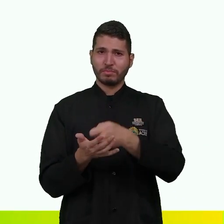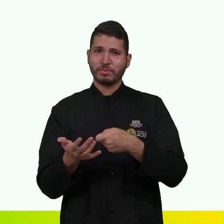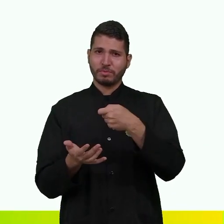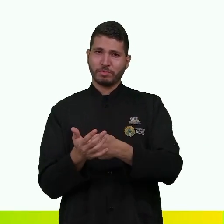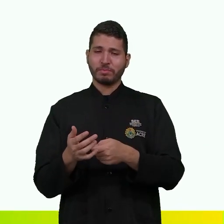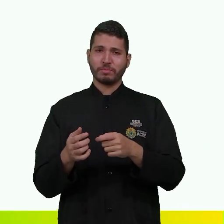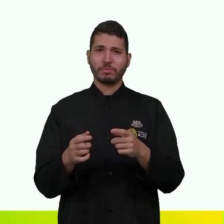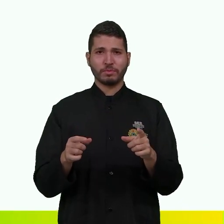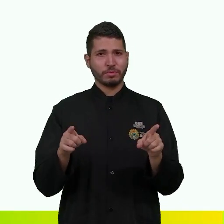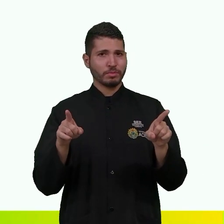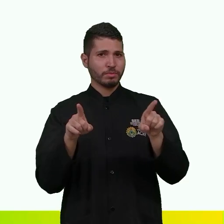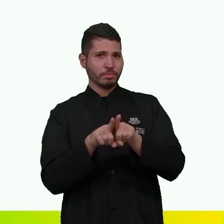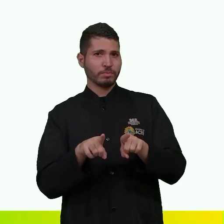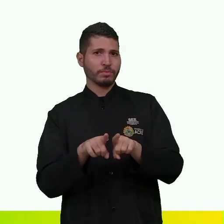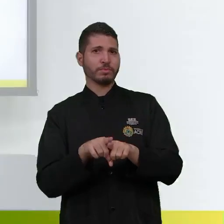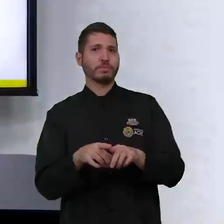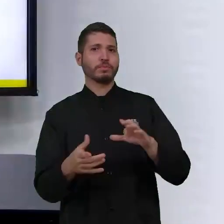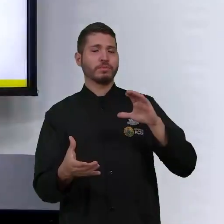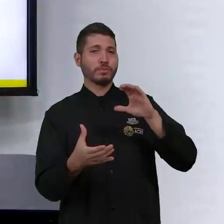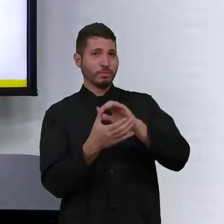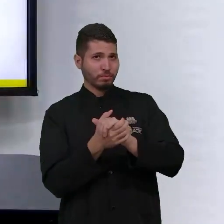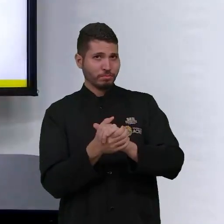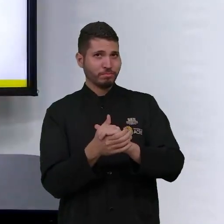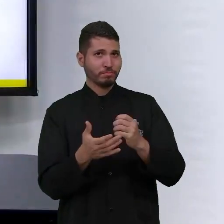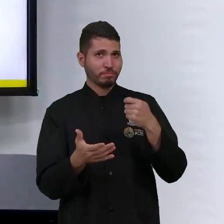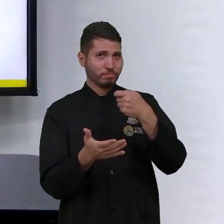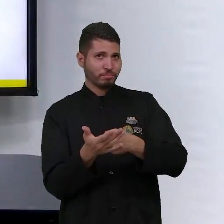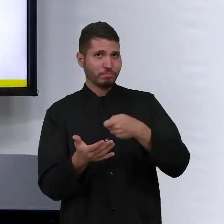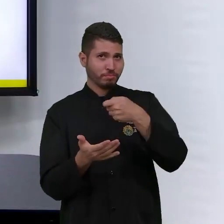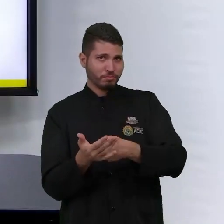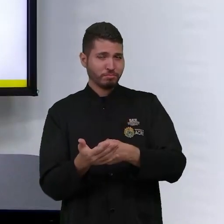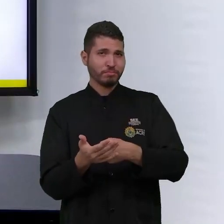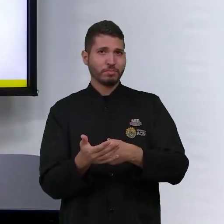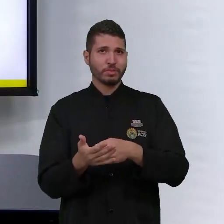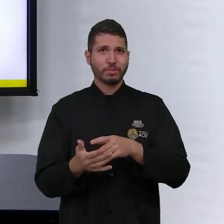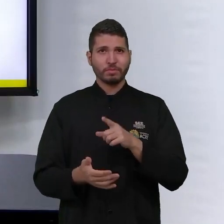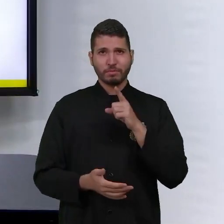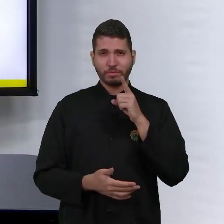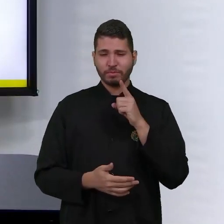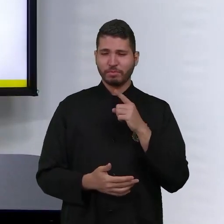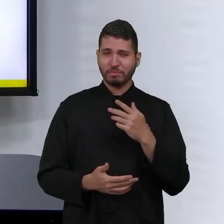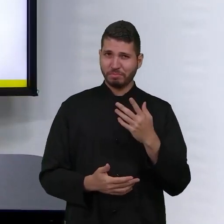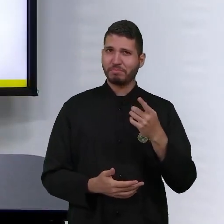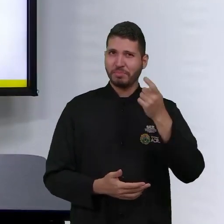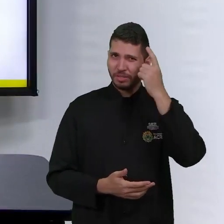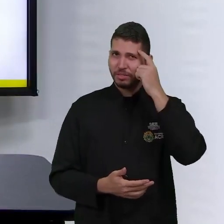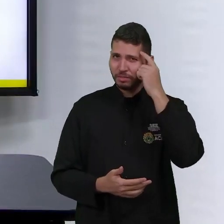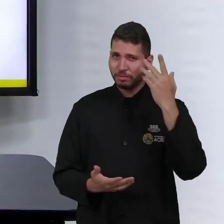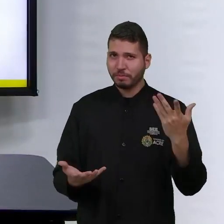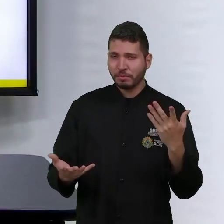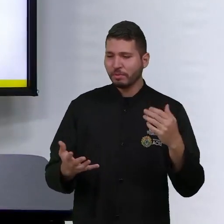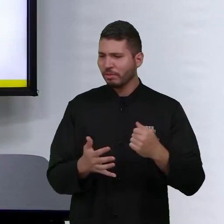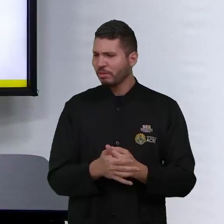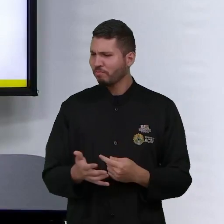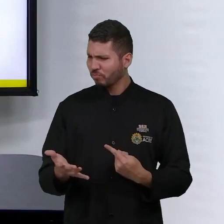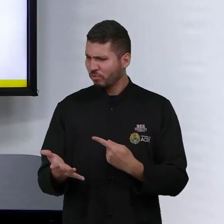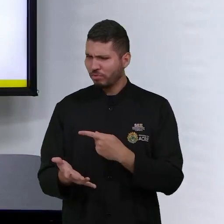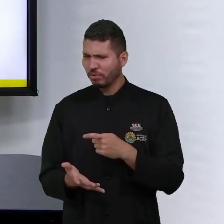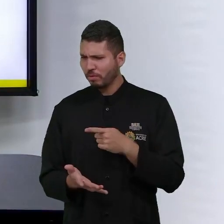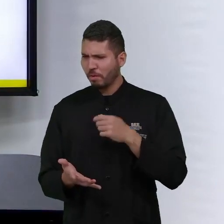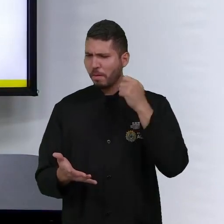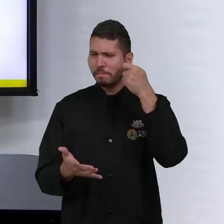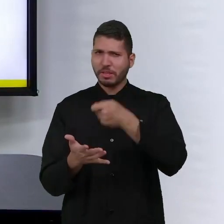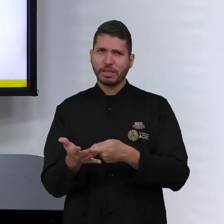contemporânea. Ou seja, só o fato de você forçar um trabalhador a uma determinada situação ou uma